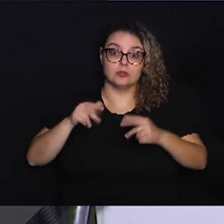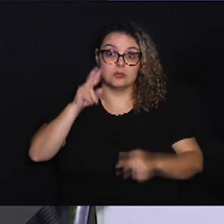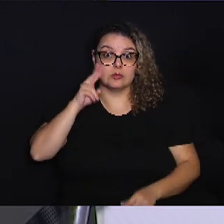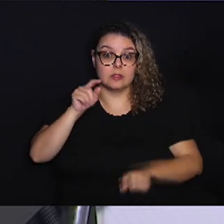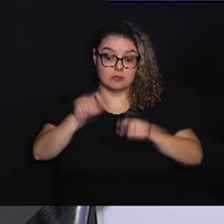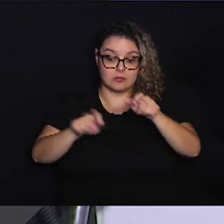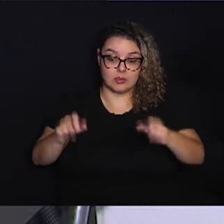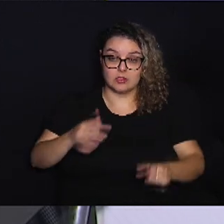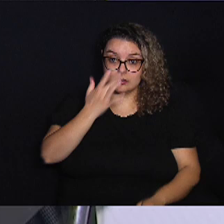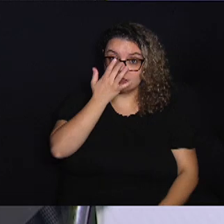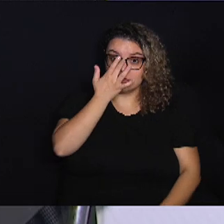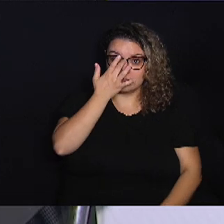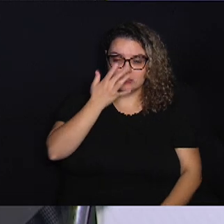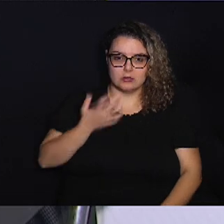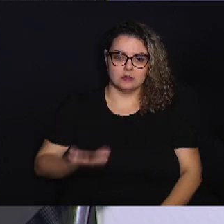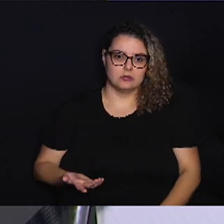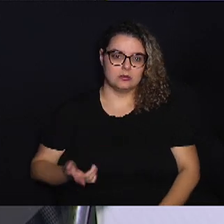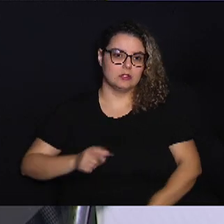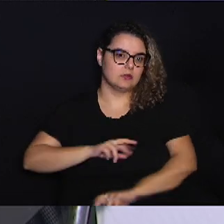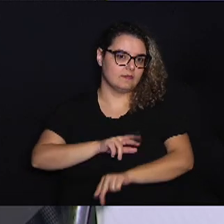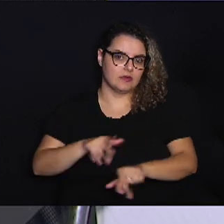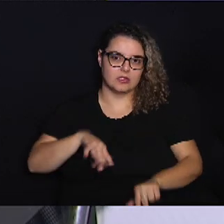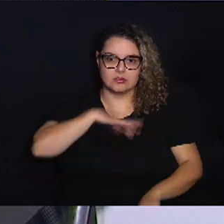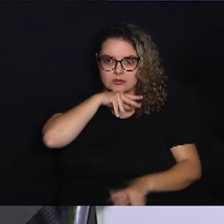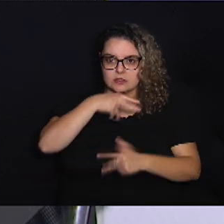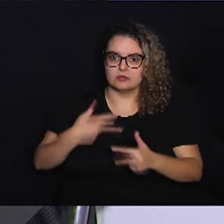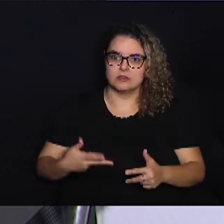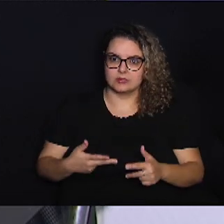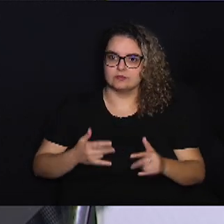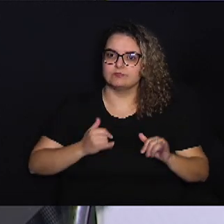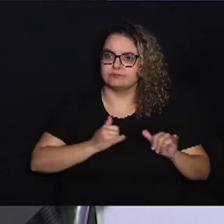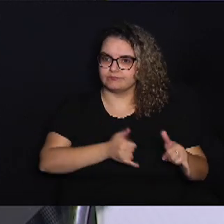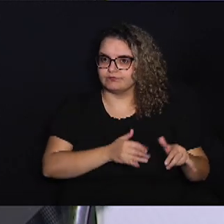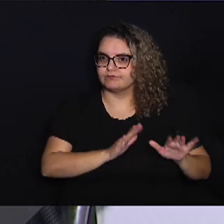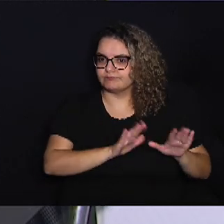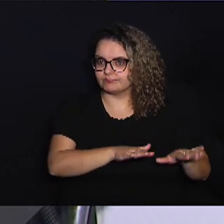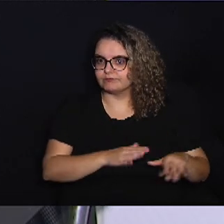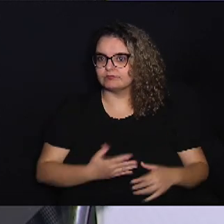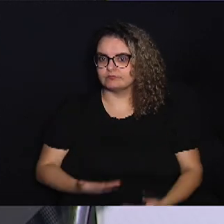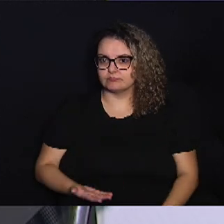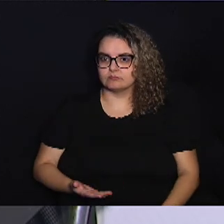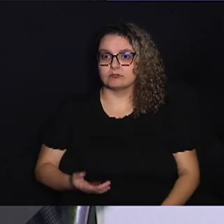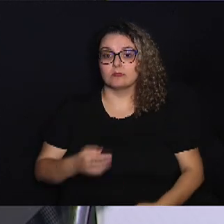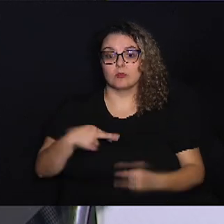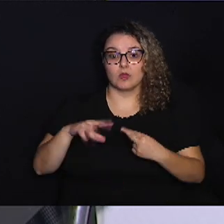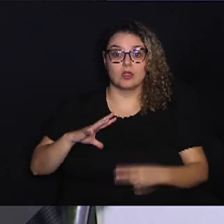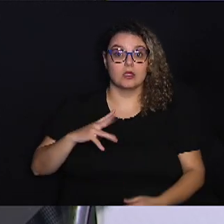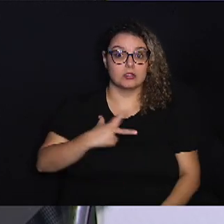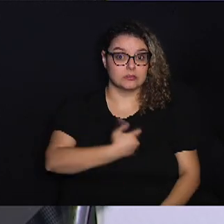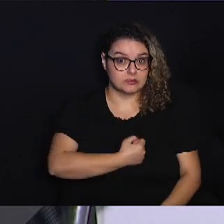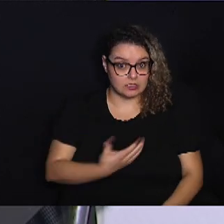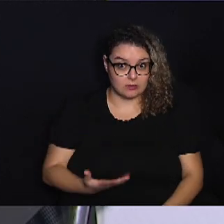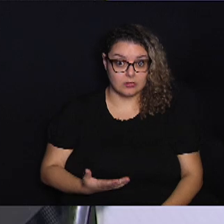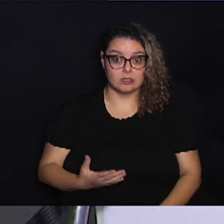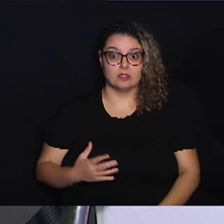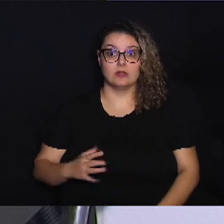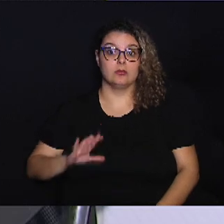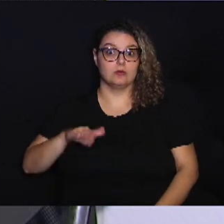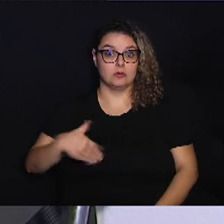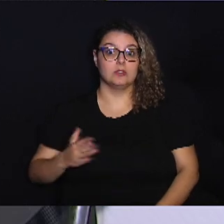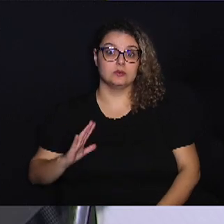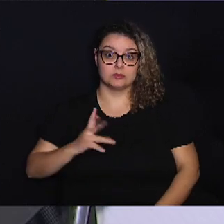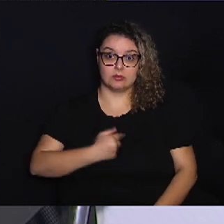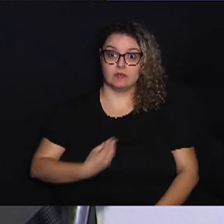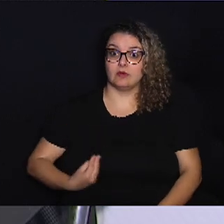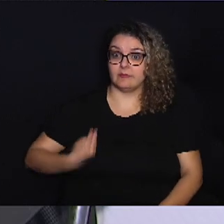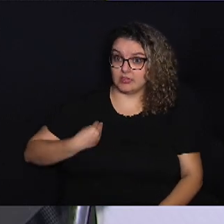pessoas. Muitos animais acabam sendo deixados de lado, tanto na parte de resgate, como na hora de salvar vidas,